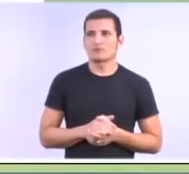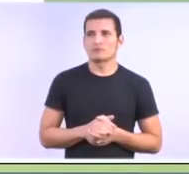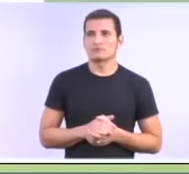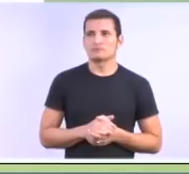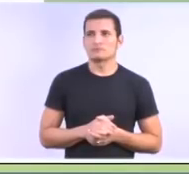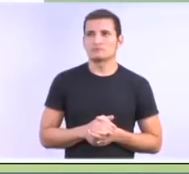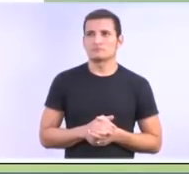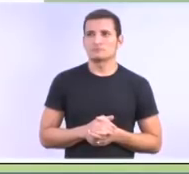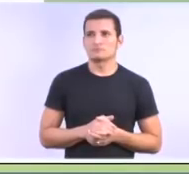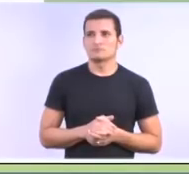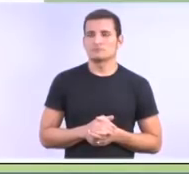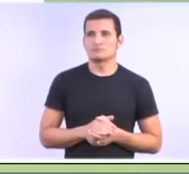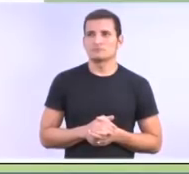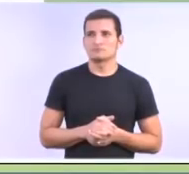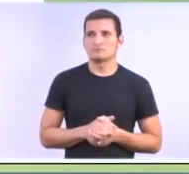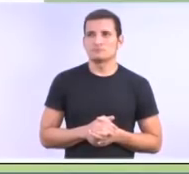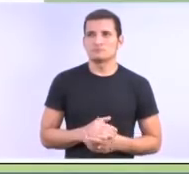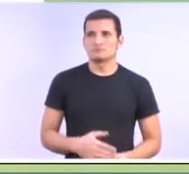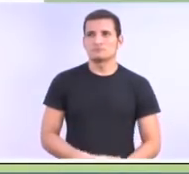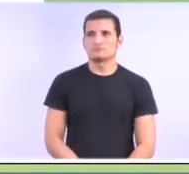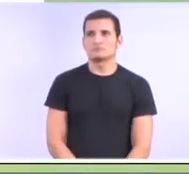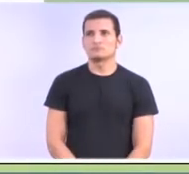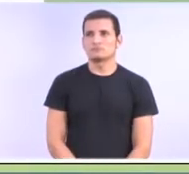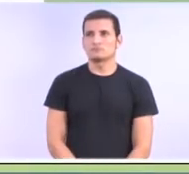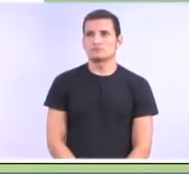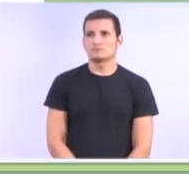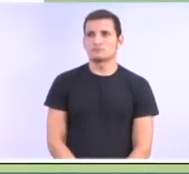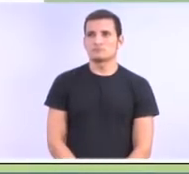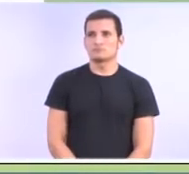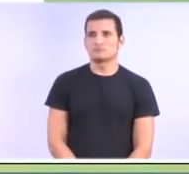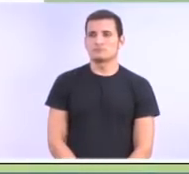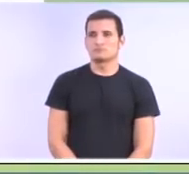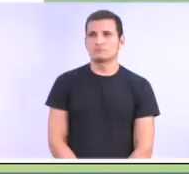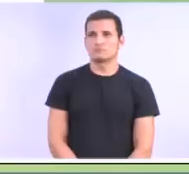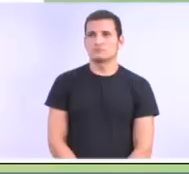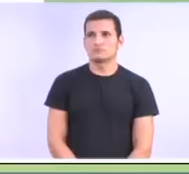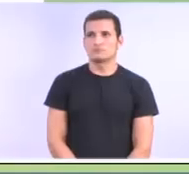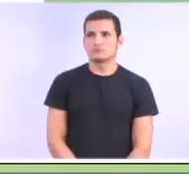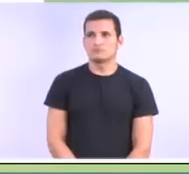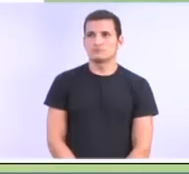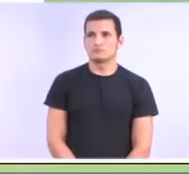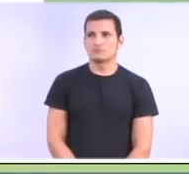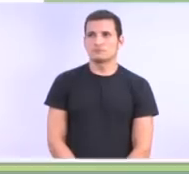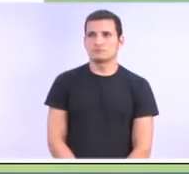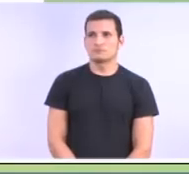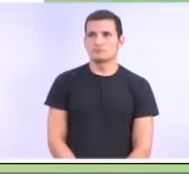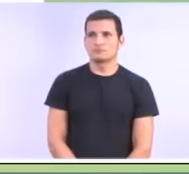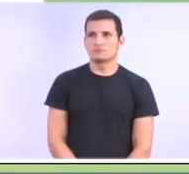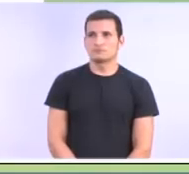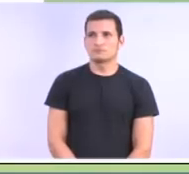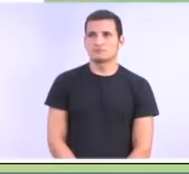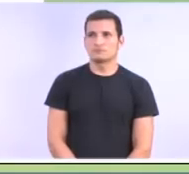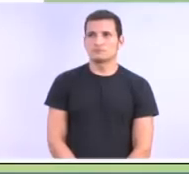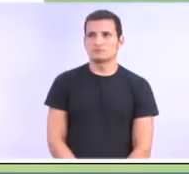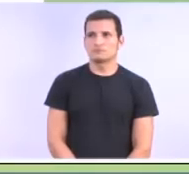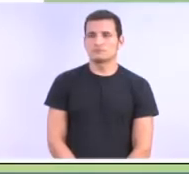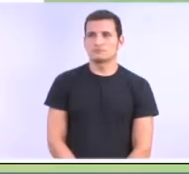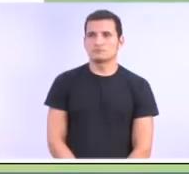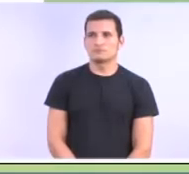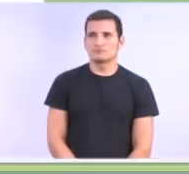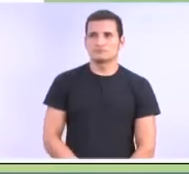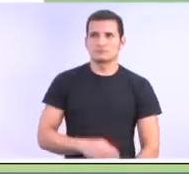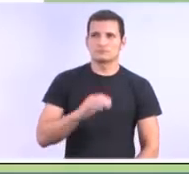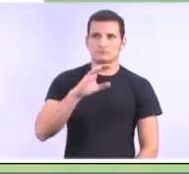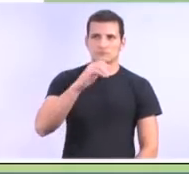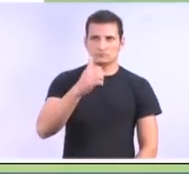fosse fazer manual. Naquele mesmo código onde eu criei o cliente C1, o cliente C2, o objeto C1, C2 e o